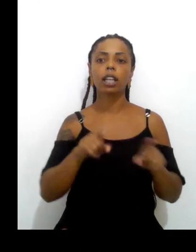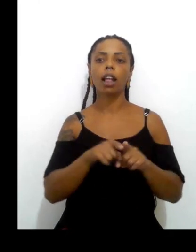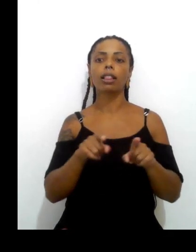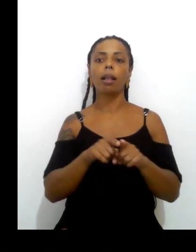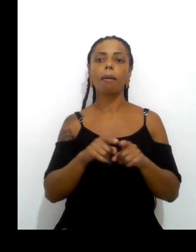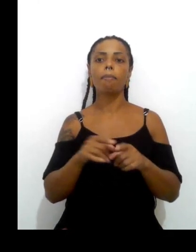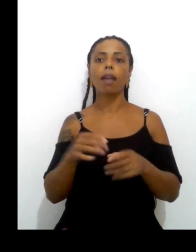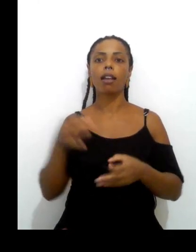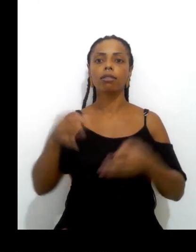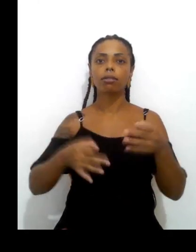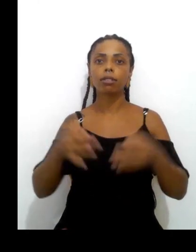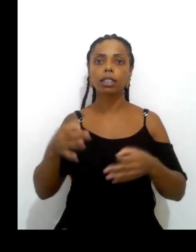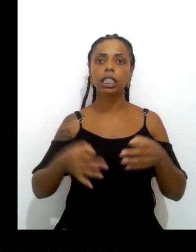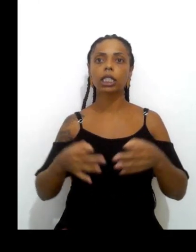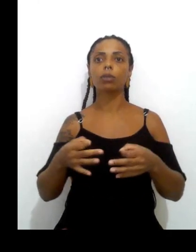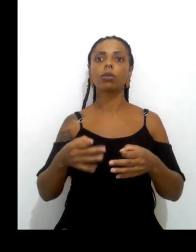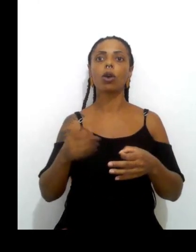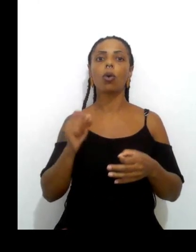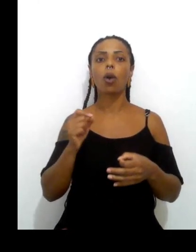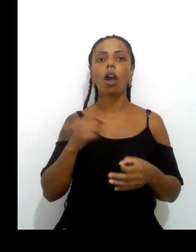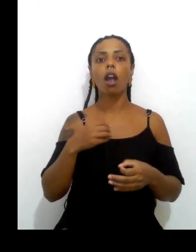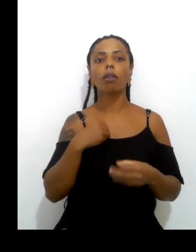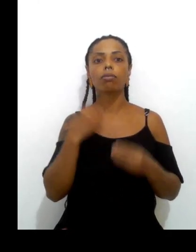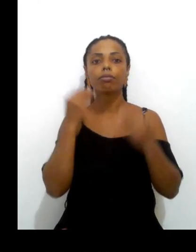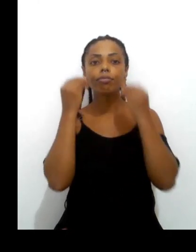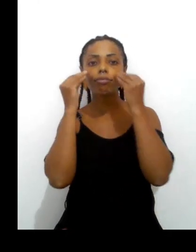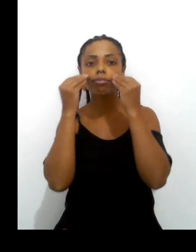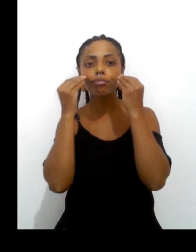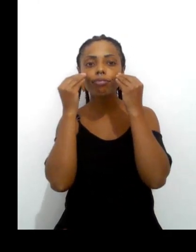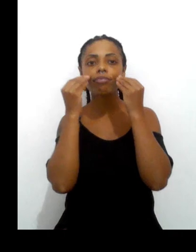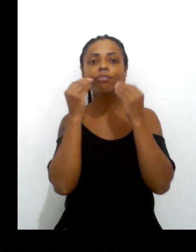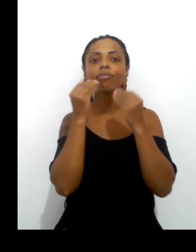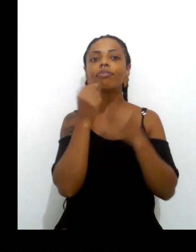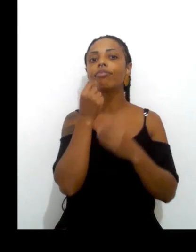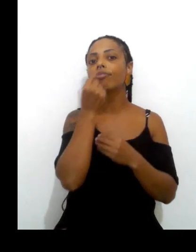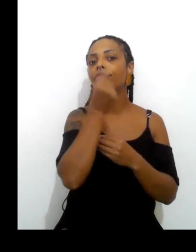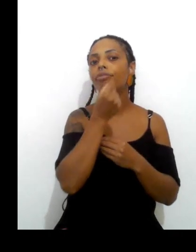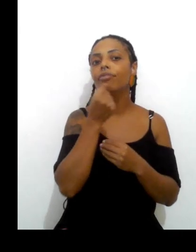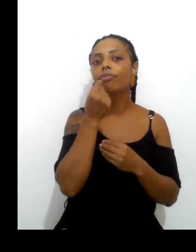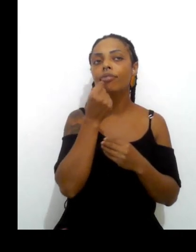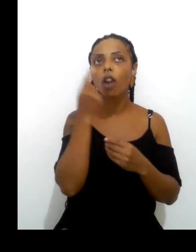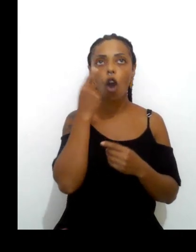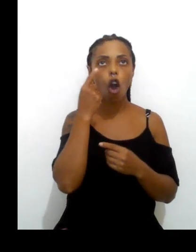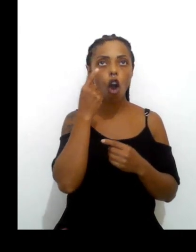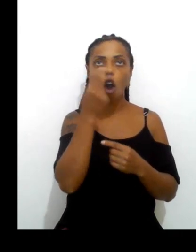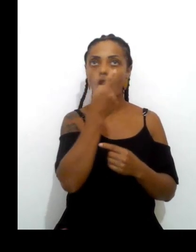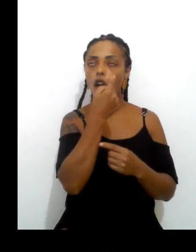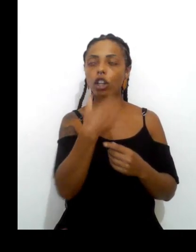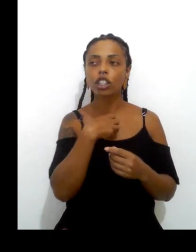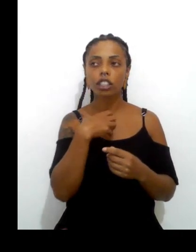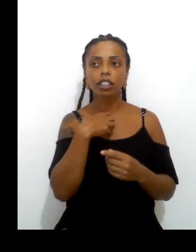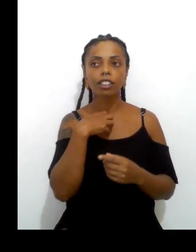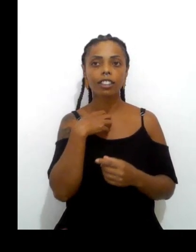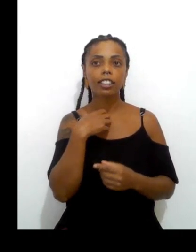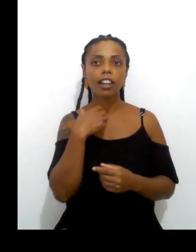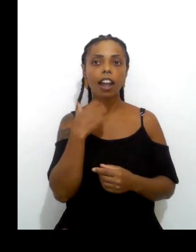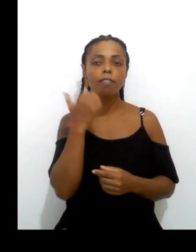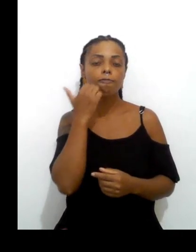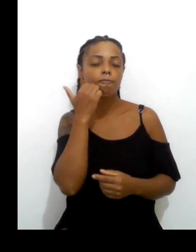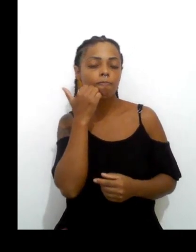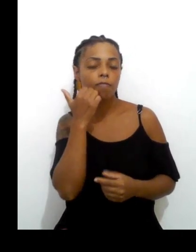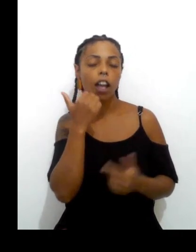os olhos maliciosos que poderiam tornar um homem culpado perante a lei depois no seu livro